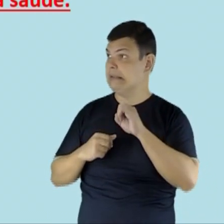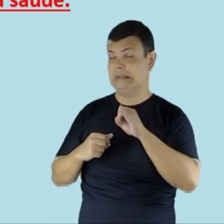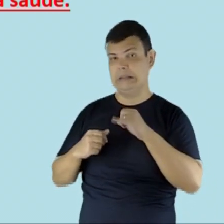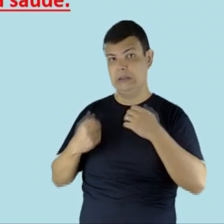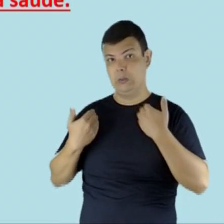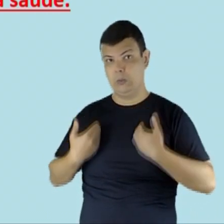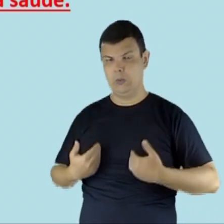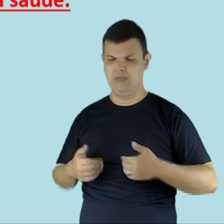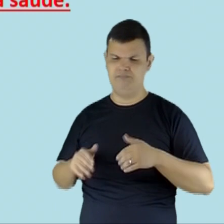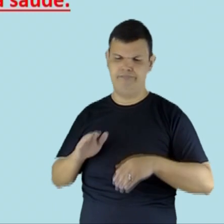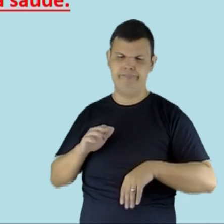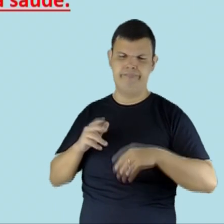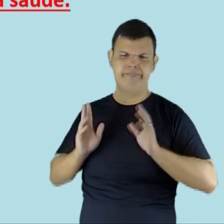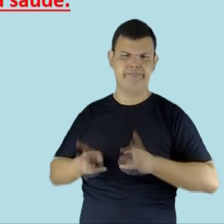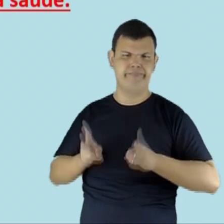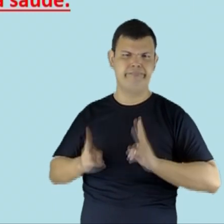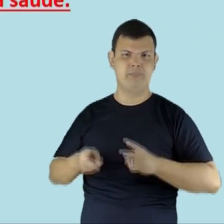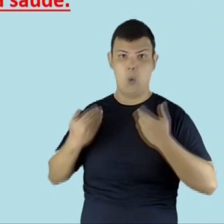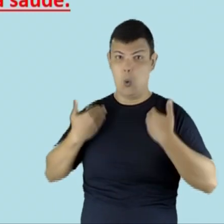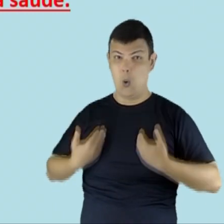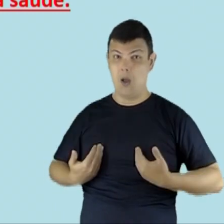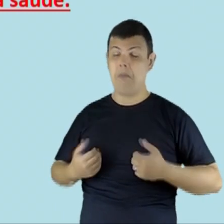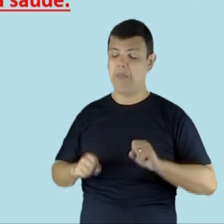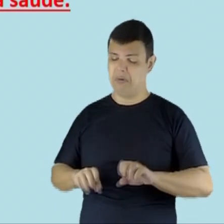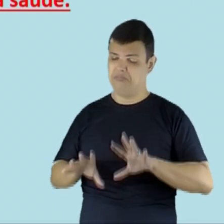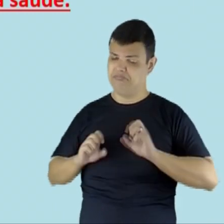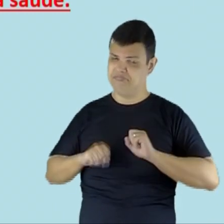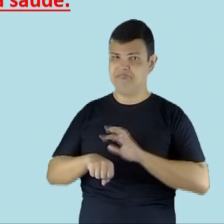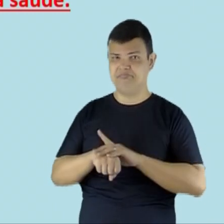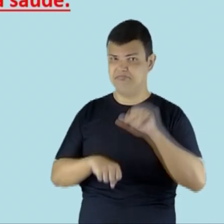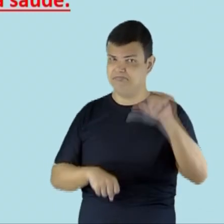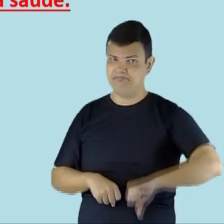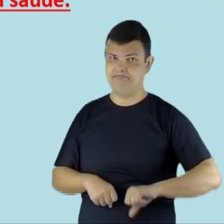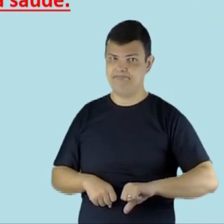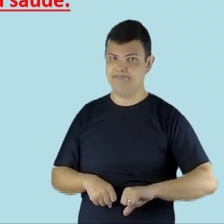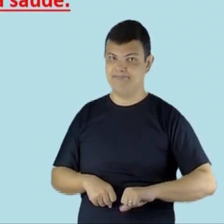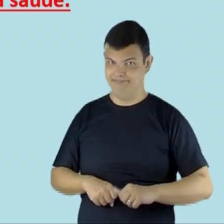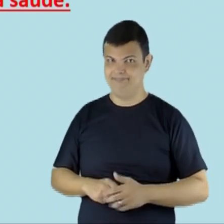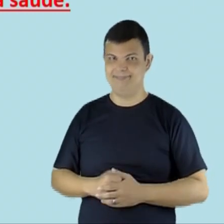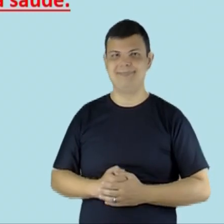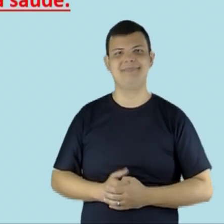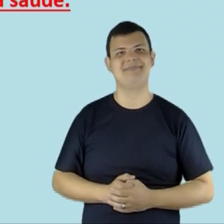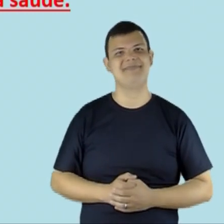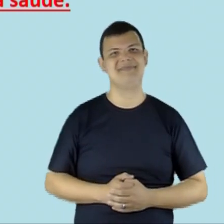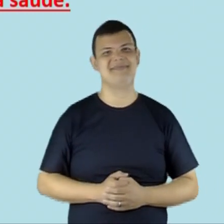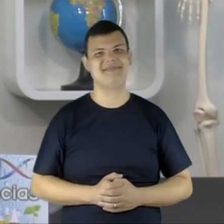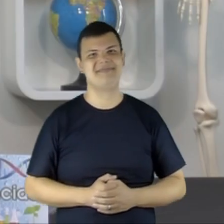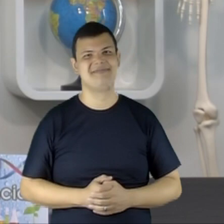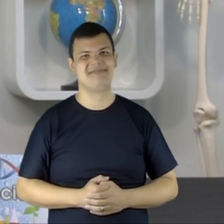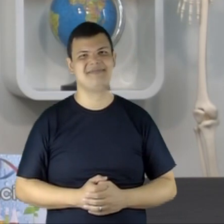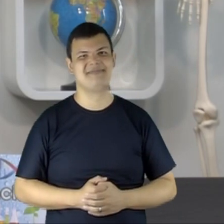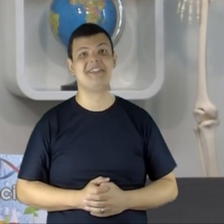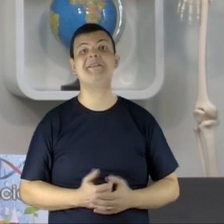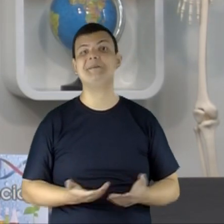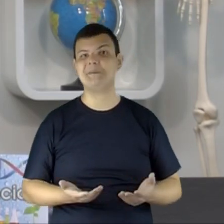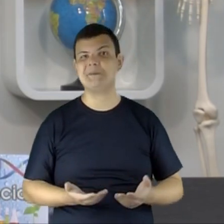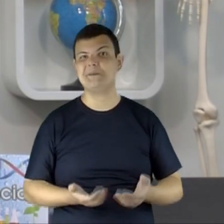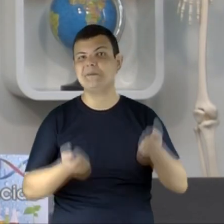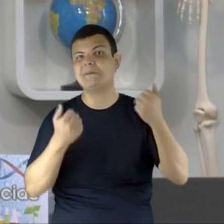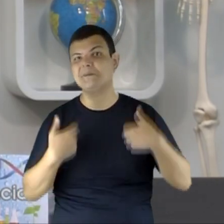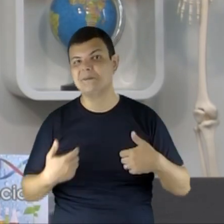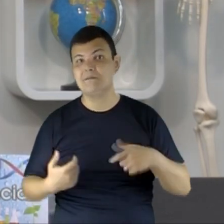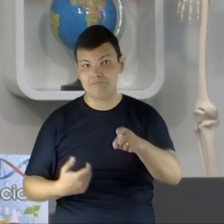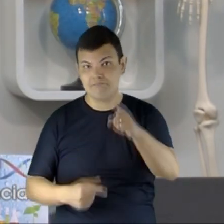se acumuladas, podem prejudicar a nossa saúde. Beleza? Olha para cá. E aí, me conta. Você